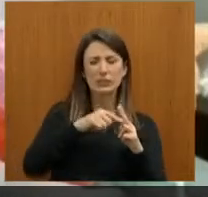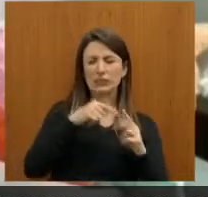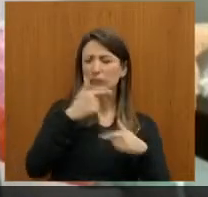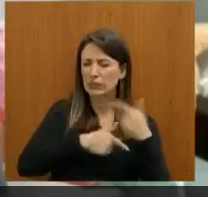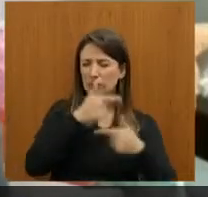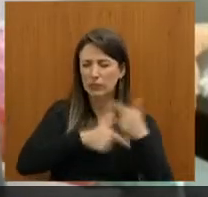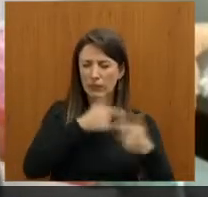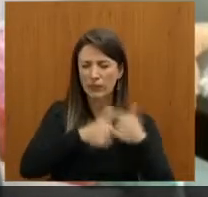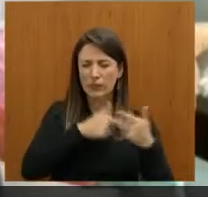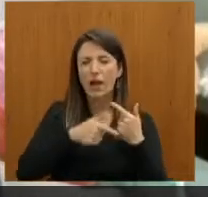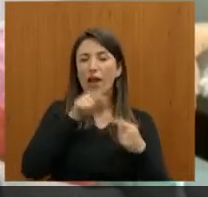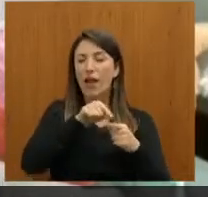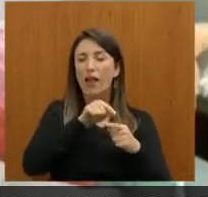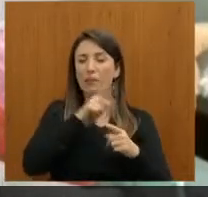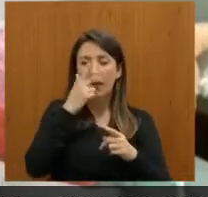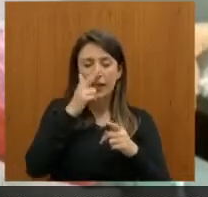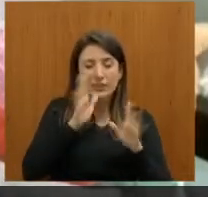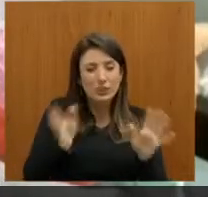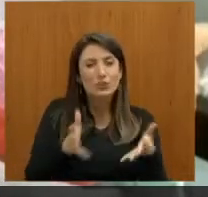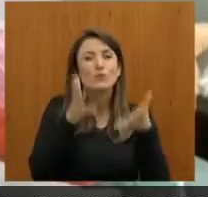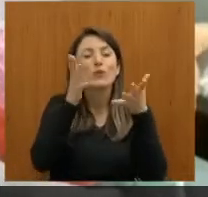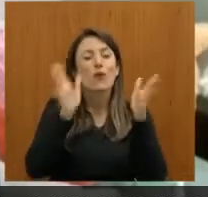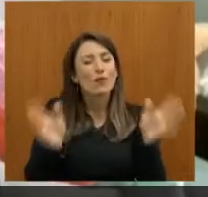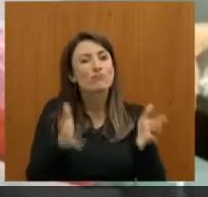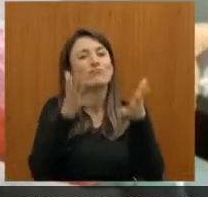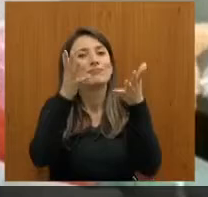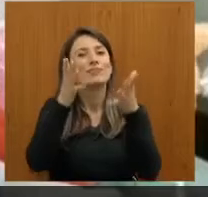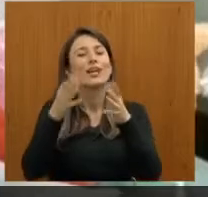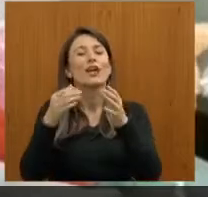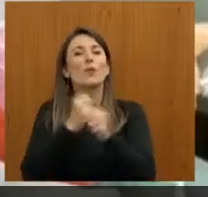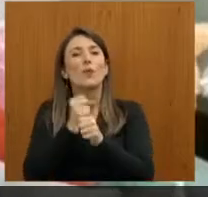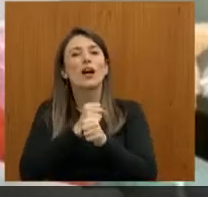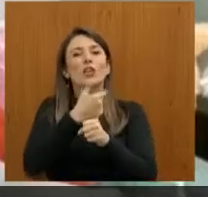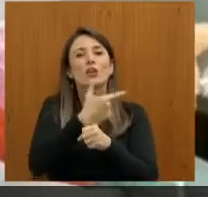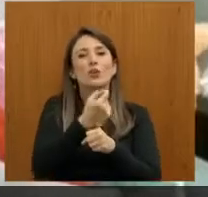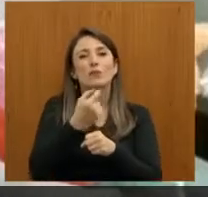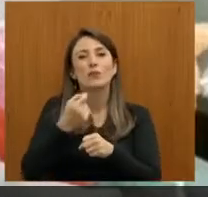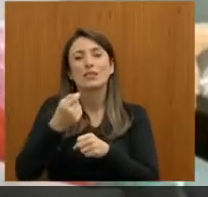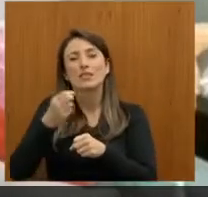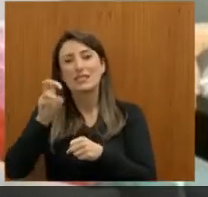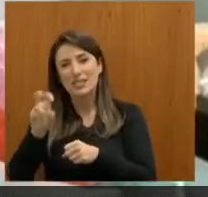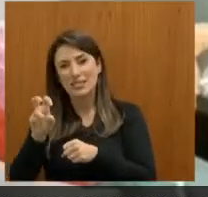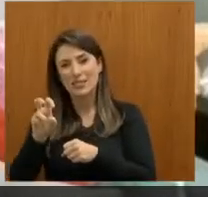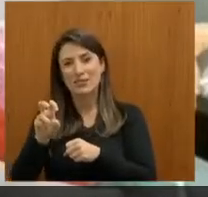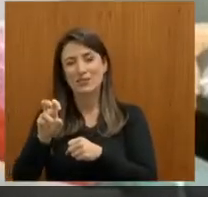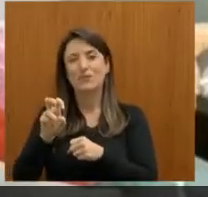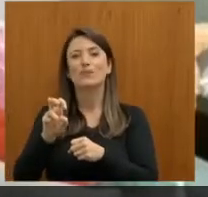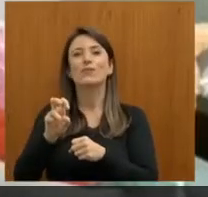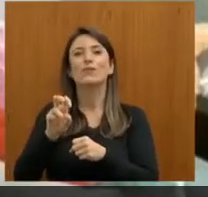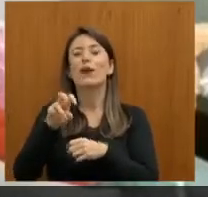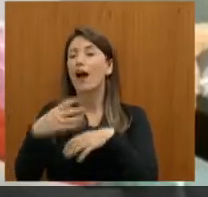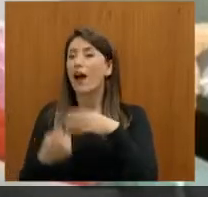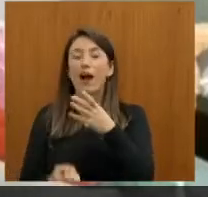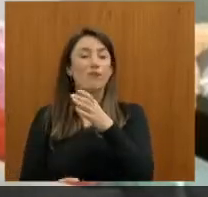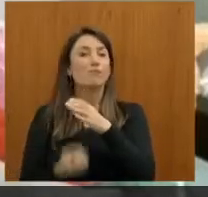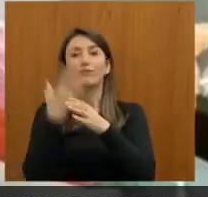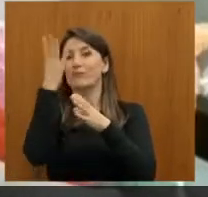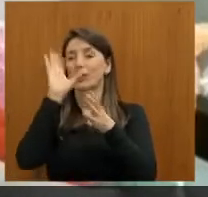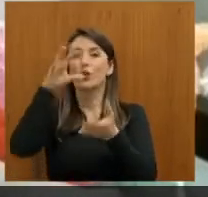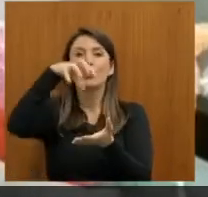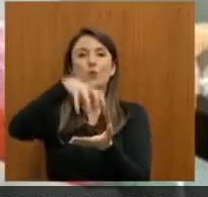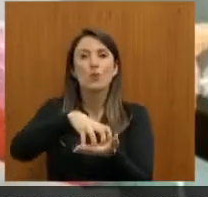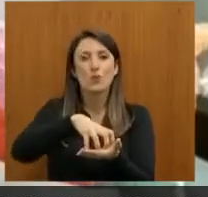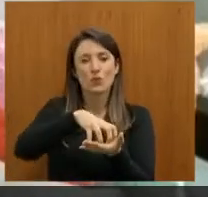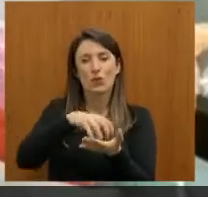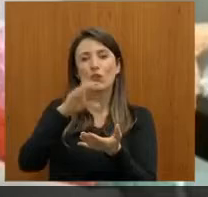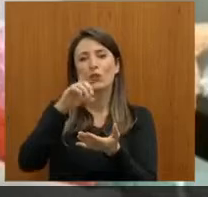ou seja um ano antes da Lei Maria da Penha da do núcleo de defesa dos direitos das mulheres em situação de violência